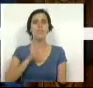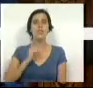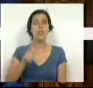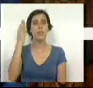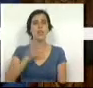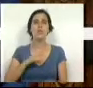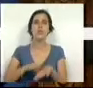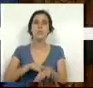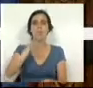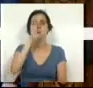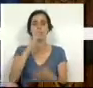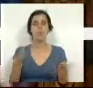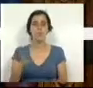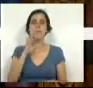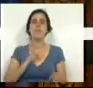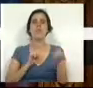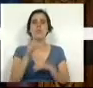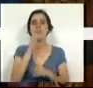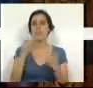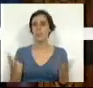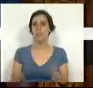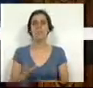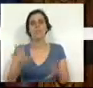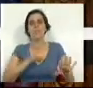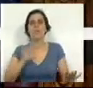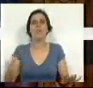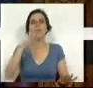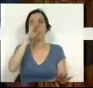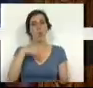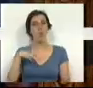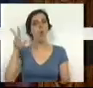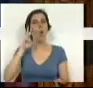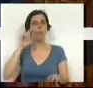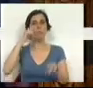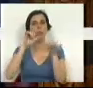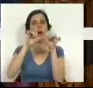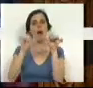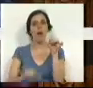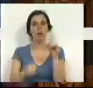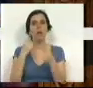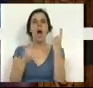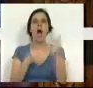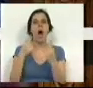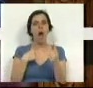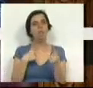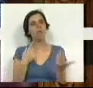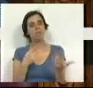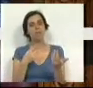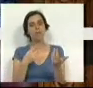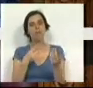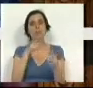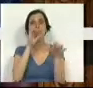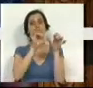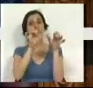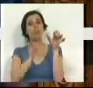Sra. Presidente, Srs. Membros do Governo, Senhoras e Srs. Deputados. Ao Sr. Primeiro-Ministro, eu ouvi-o com atenção e retive alguns elementos do